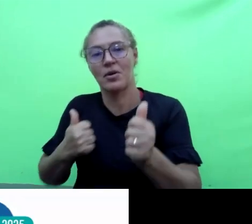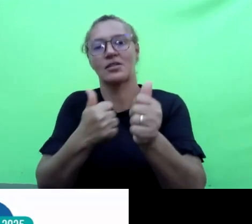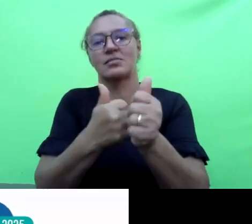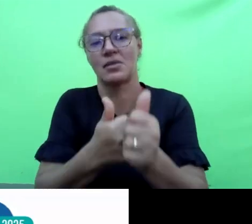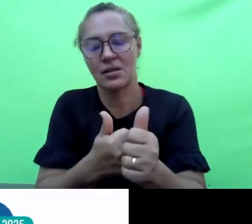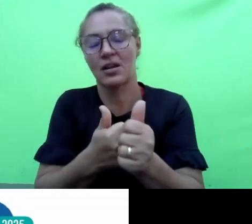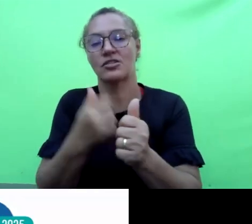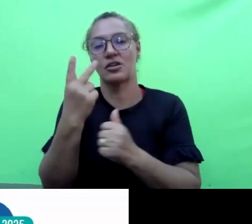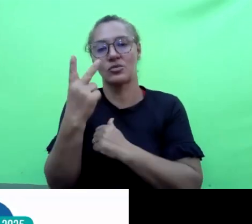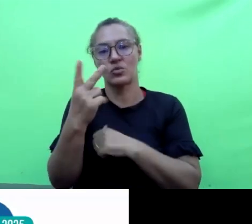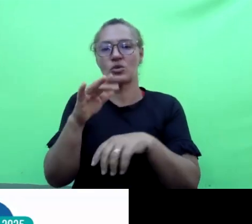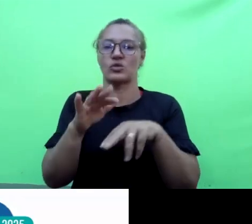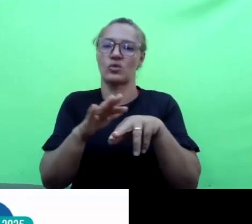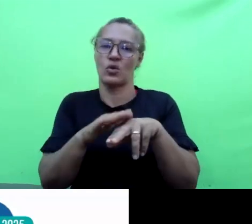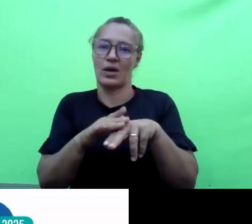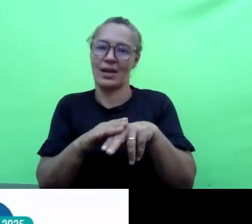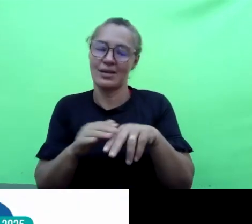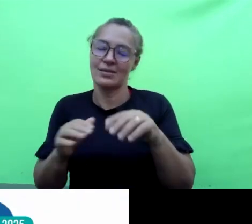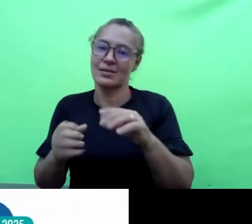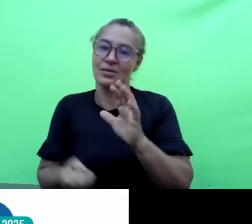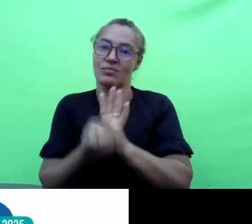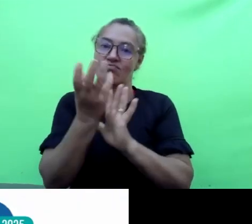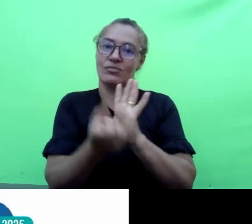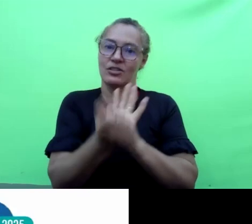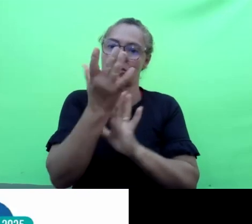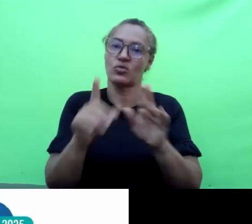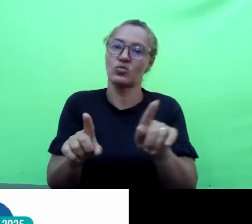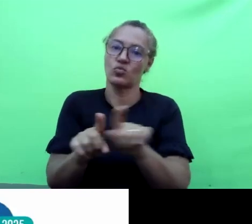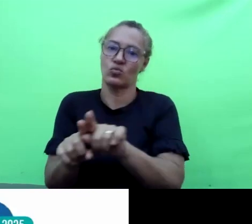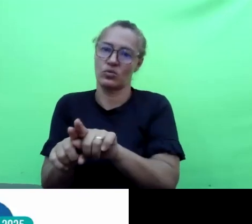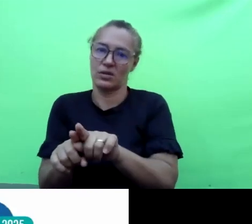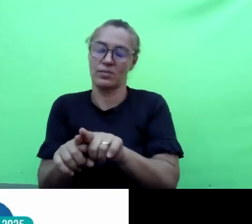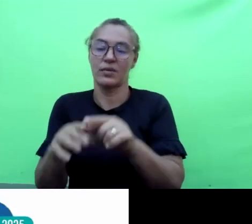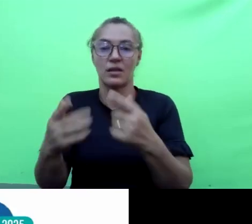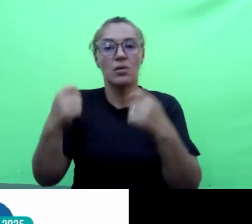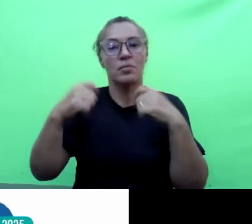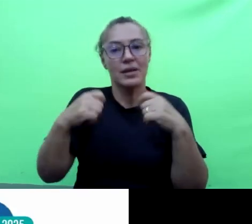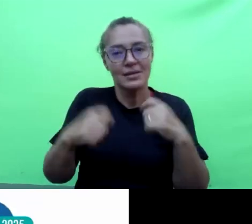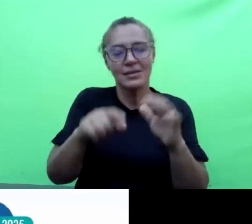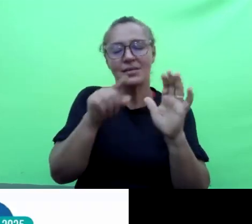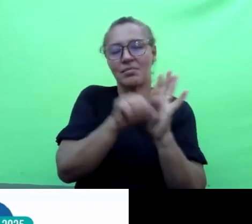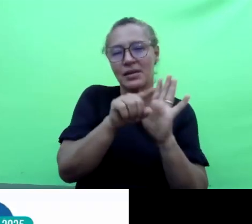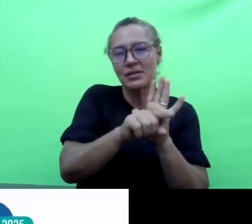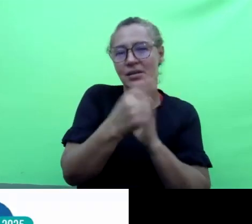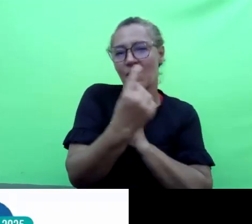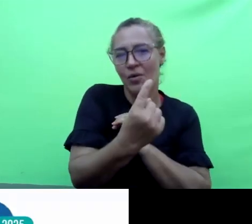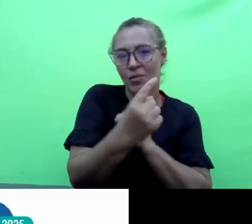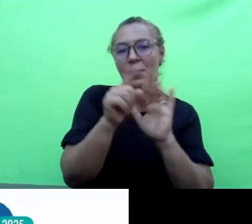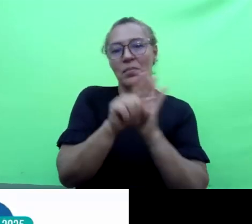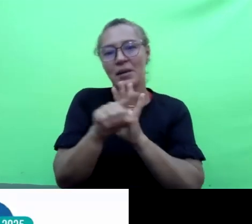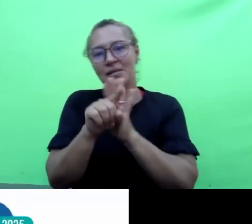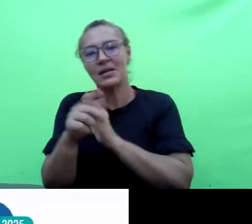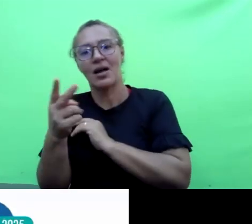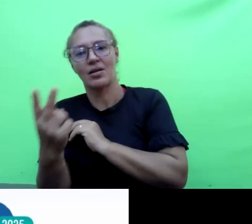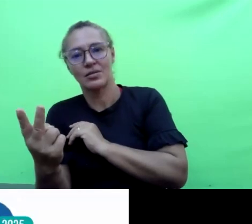aparecerem juntas, né? E daí a importância de não ficar só pesquisando uma ou só pesquisando a outra, né? No exame oftalmológico você tem